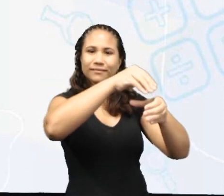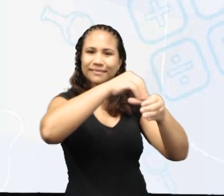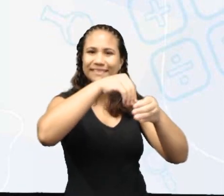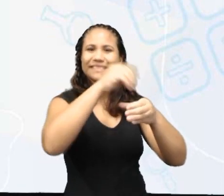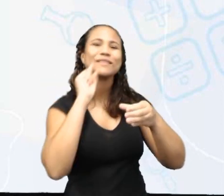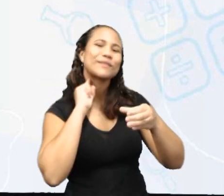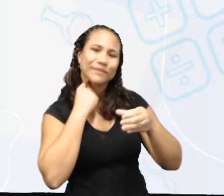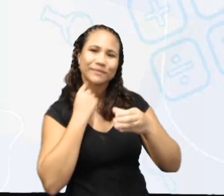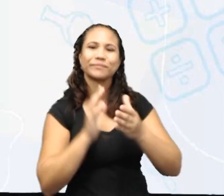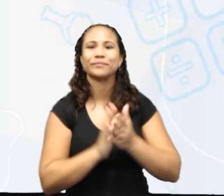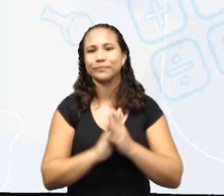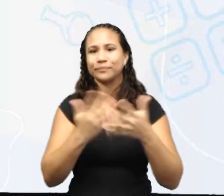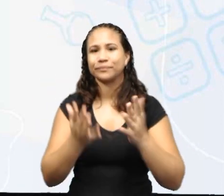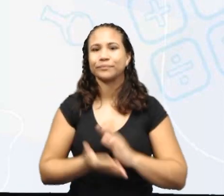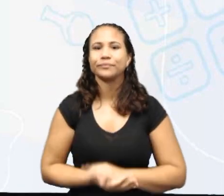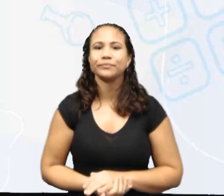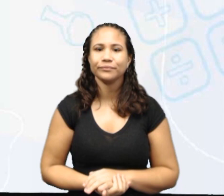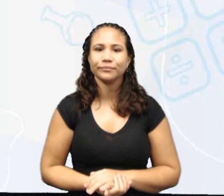processo de filtração.